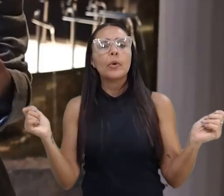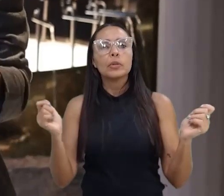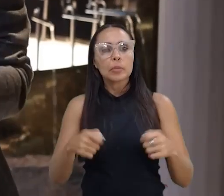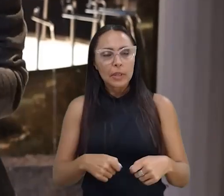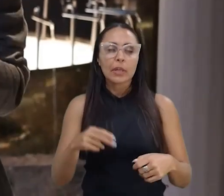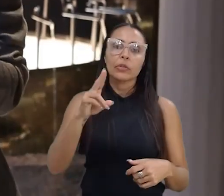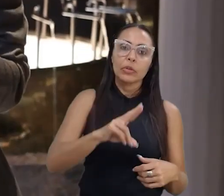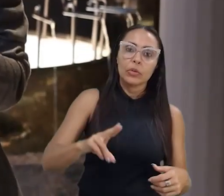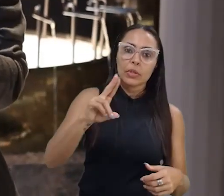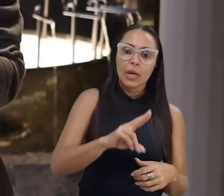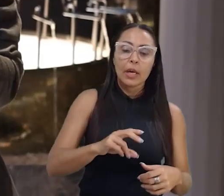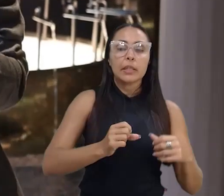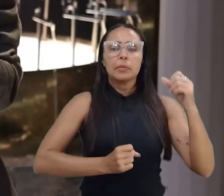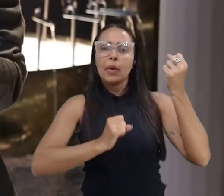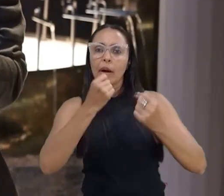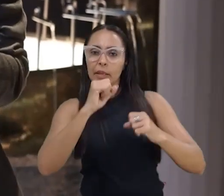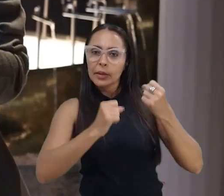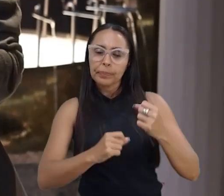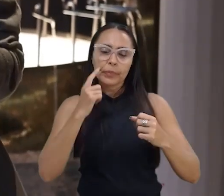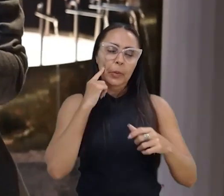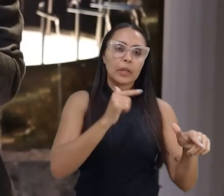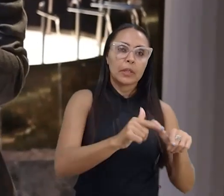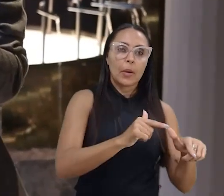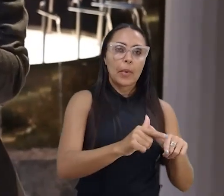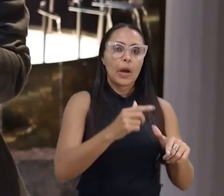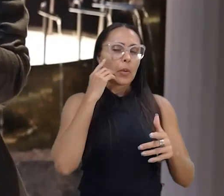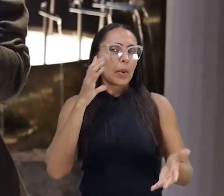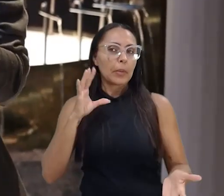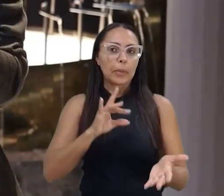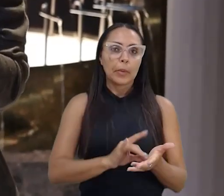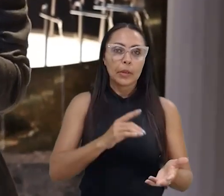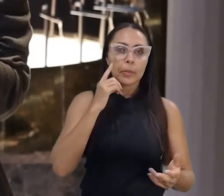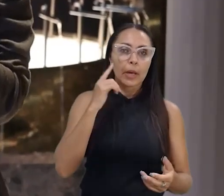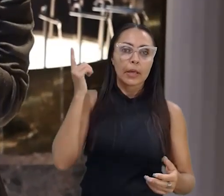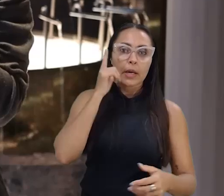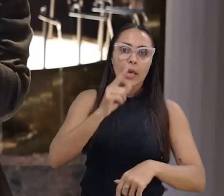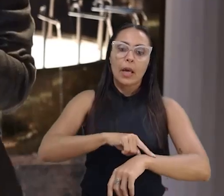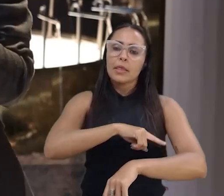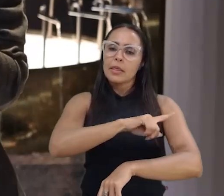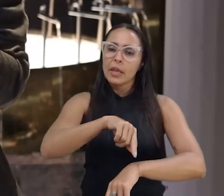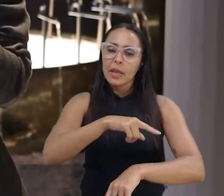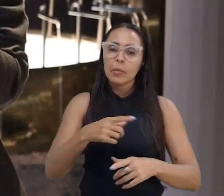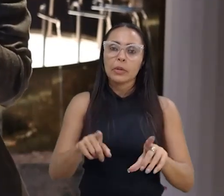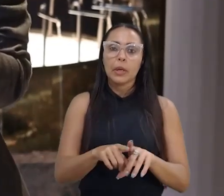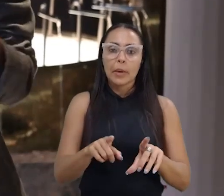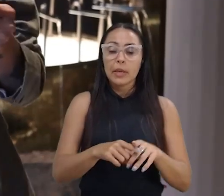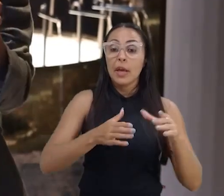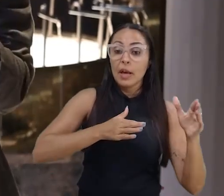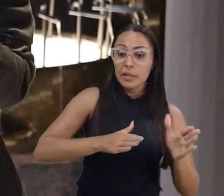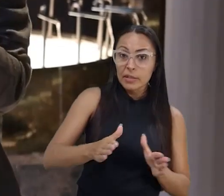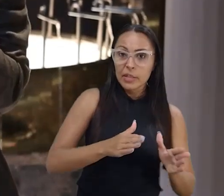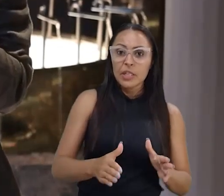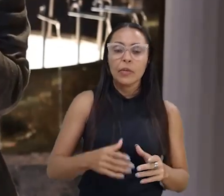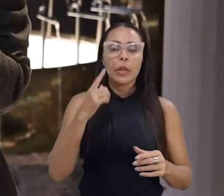de utilizar máquinas para fazer esse trabalho mais preciso e para ganhar tempo e conseguir realmente um produto um pouco mais acessível, mas